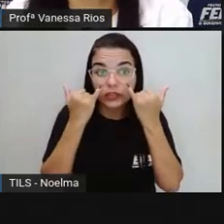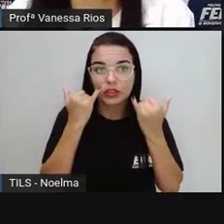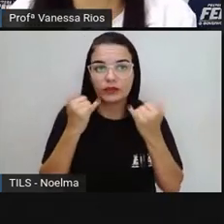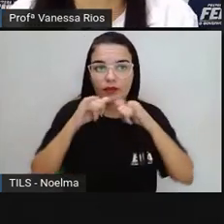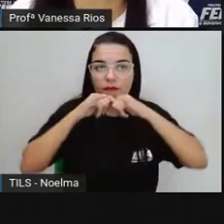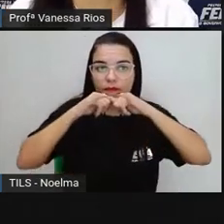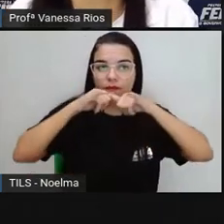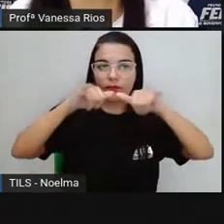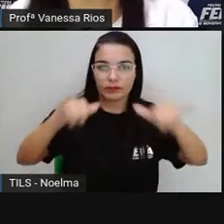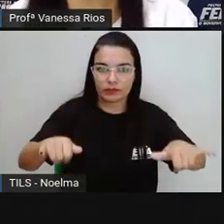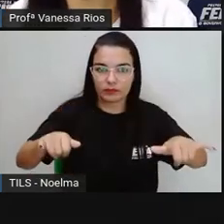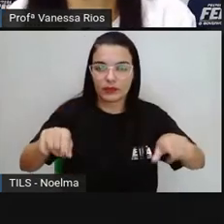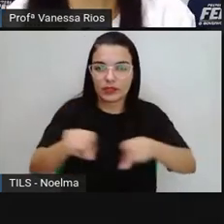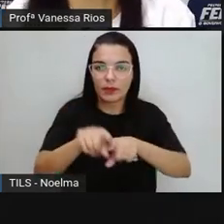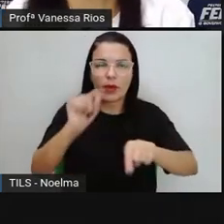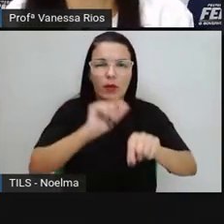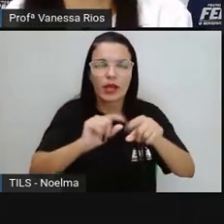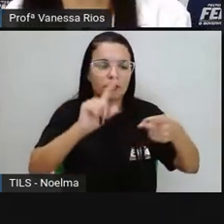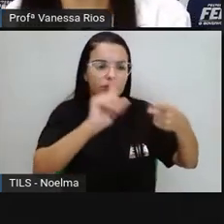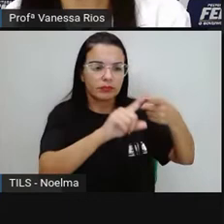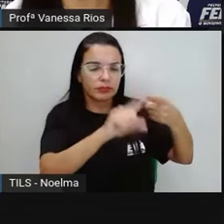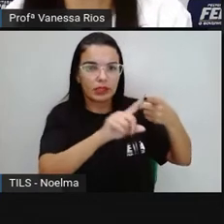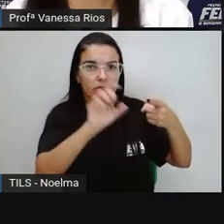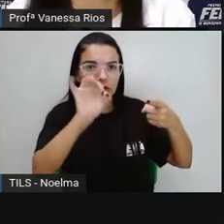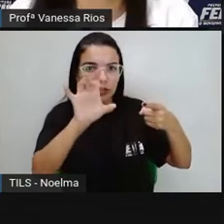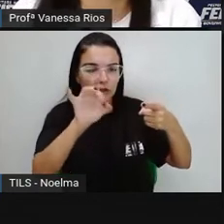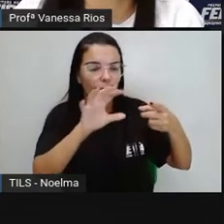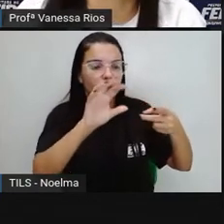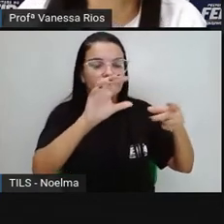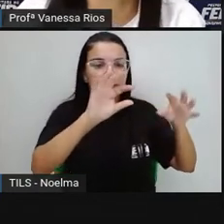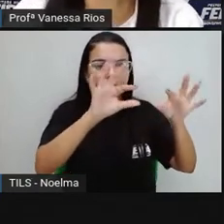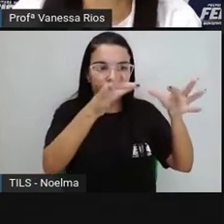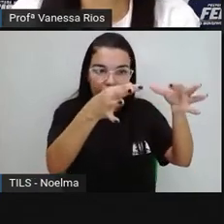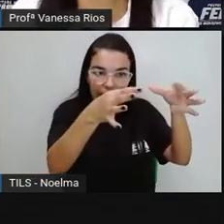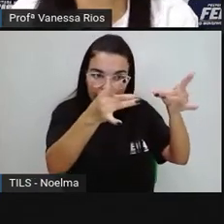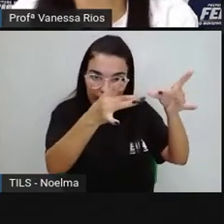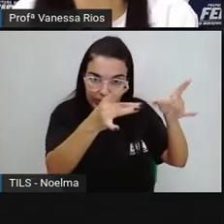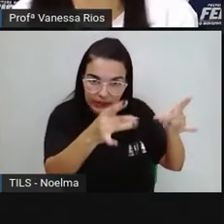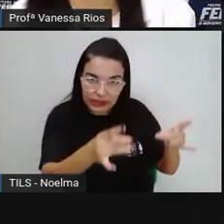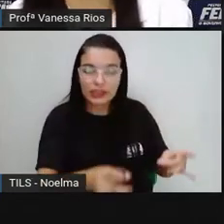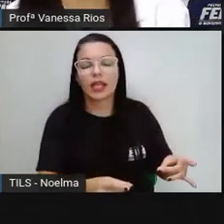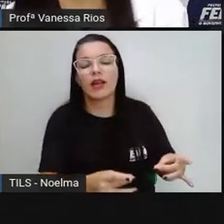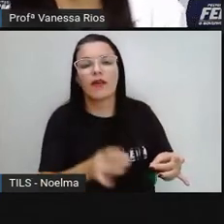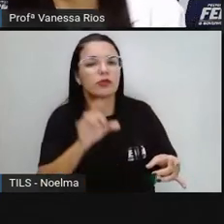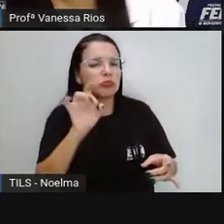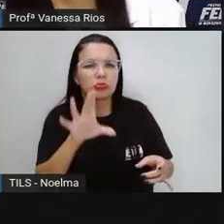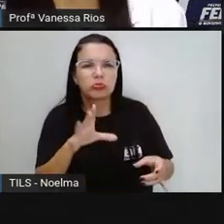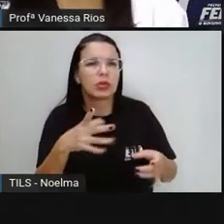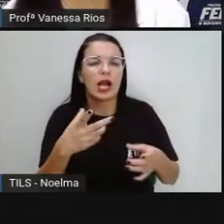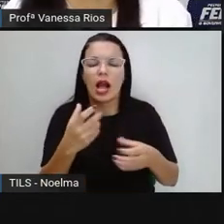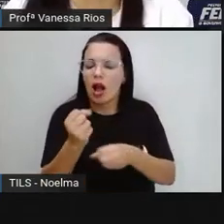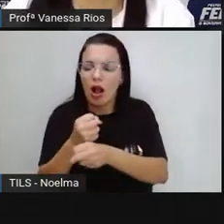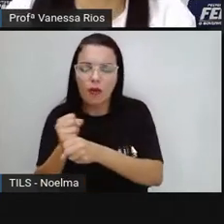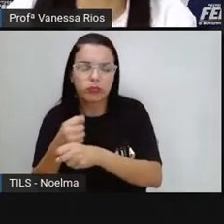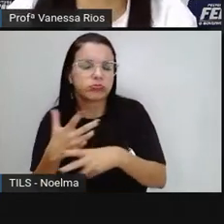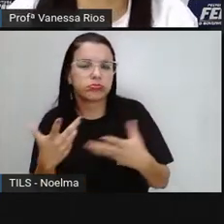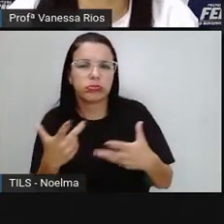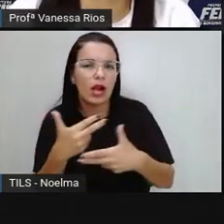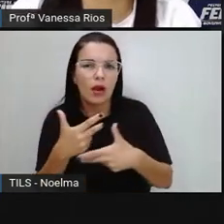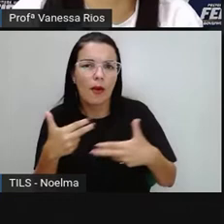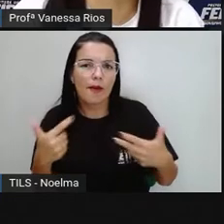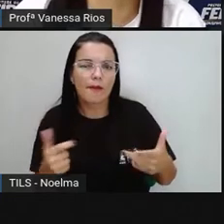descritivas, quando elas passam apenas informações, né, descrições sobre determinada obra,